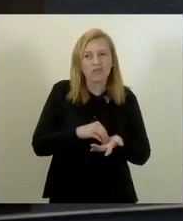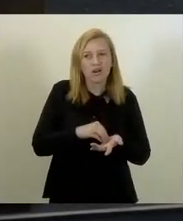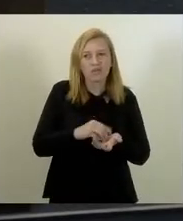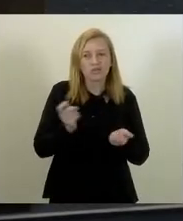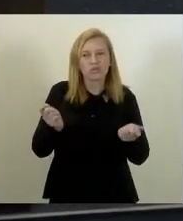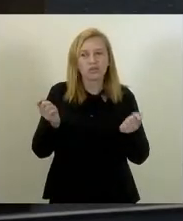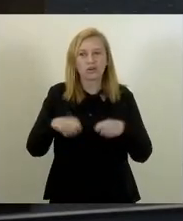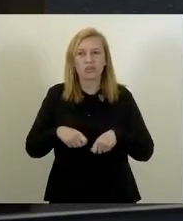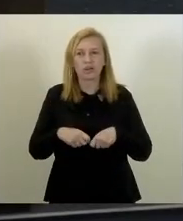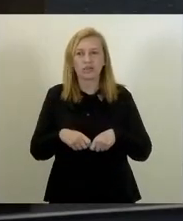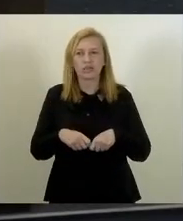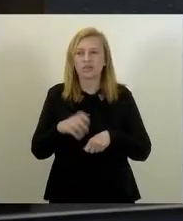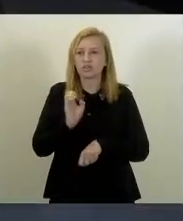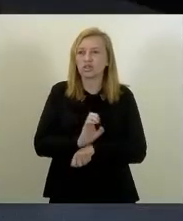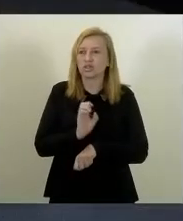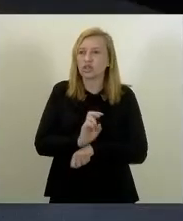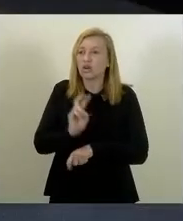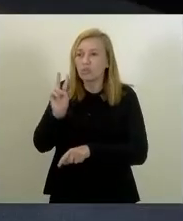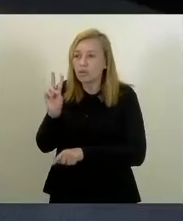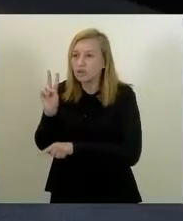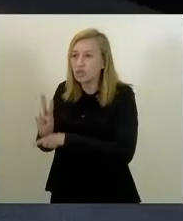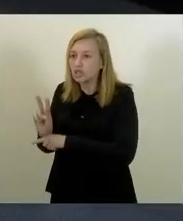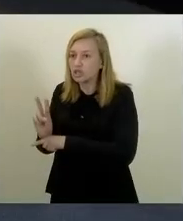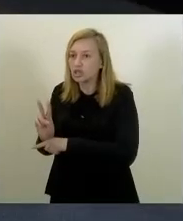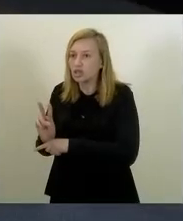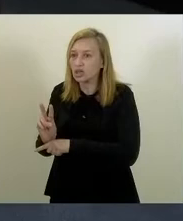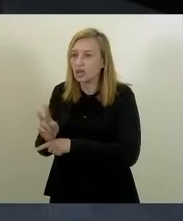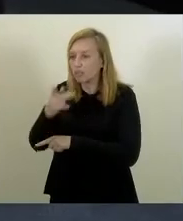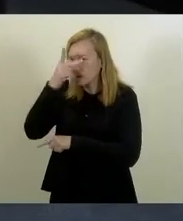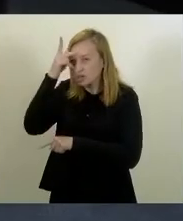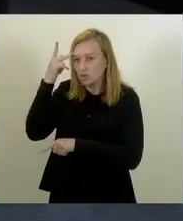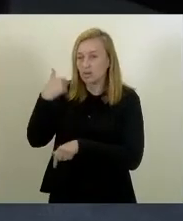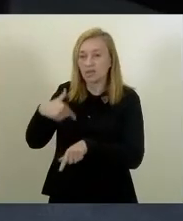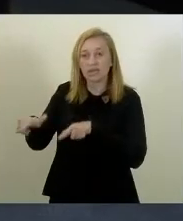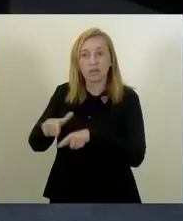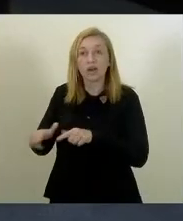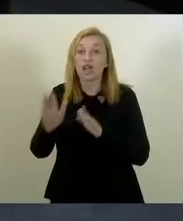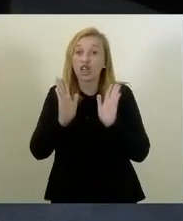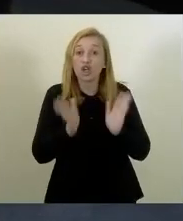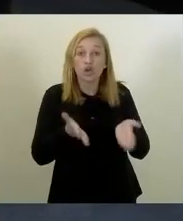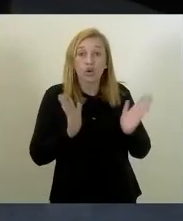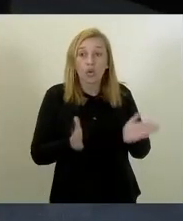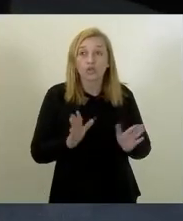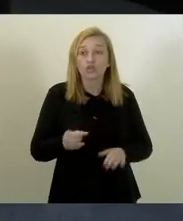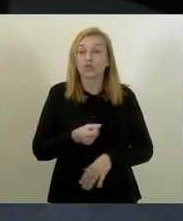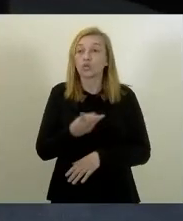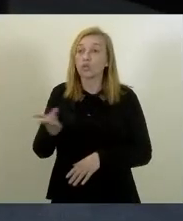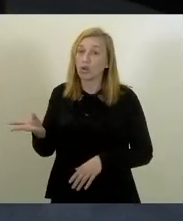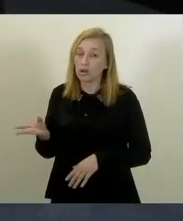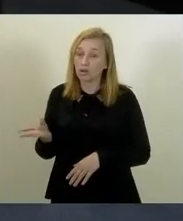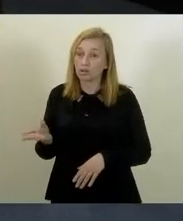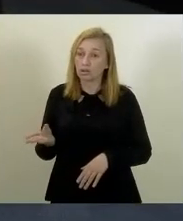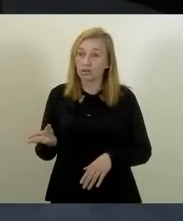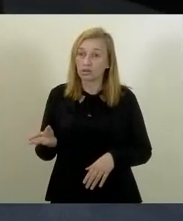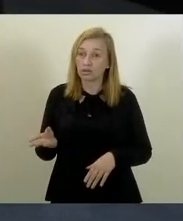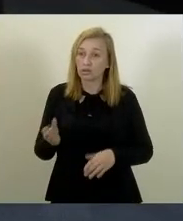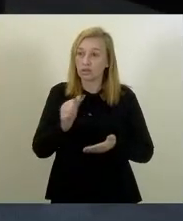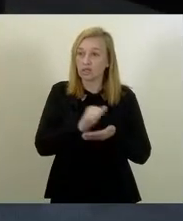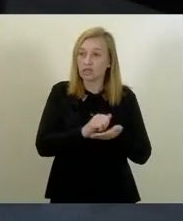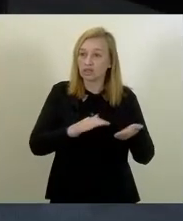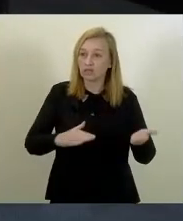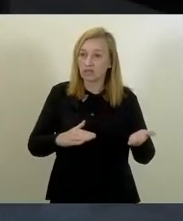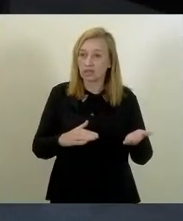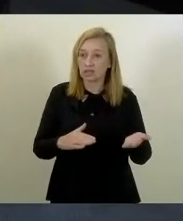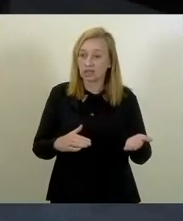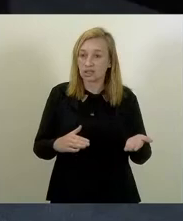Estado na defesa dos interesses do trabalhador. E hoje, quando boa parte das atividades